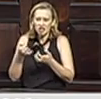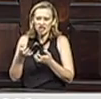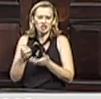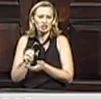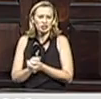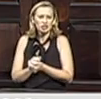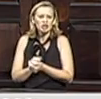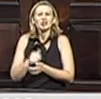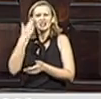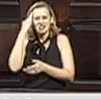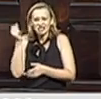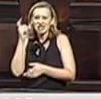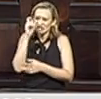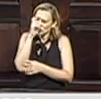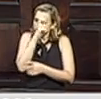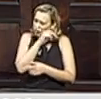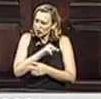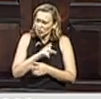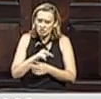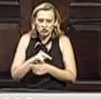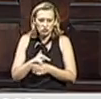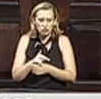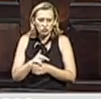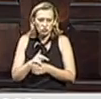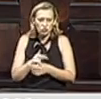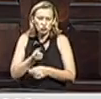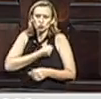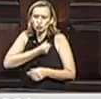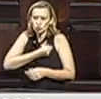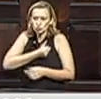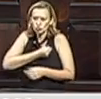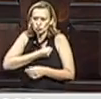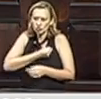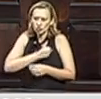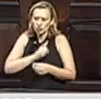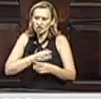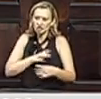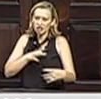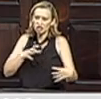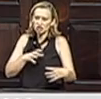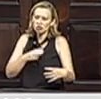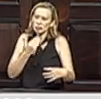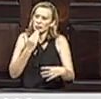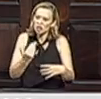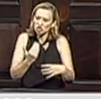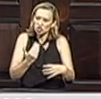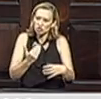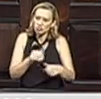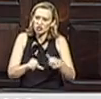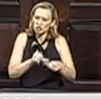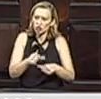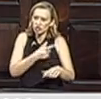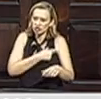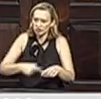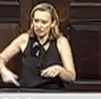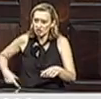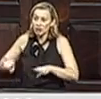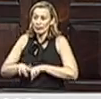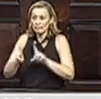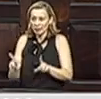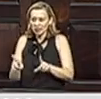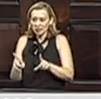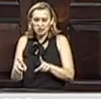difícil apreciar um número muito grande de pedidos para troca de faixa. Mas, nesse caso